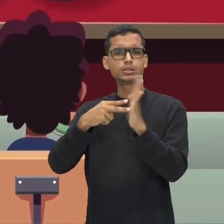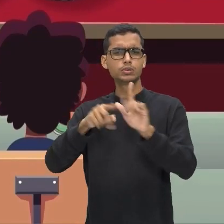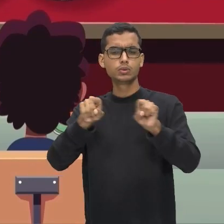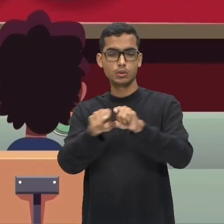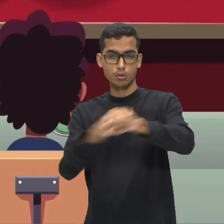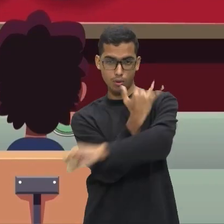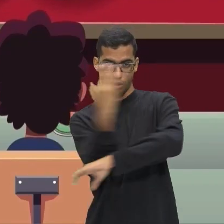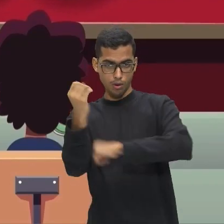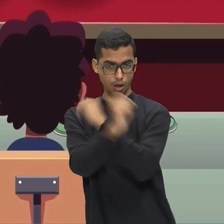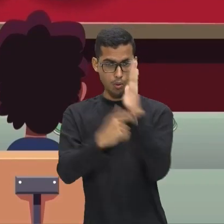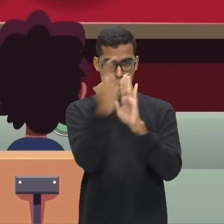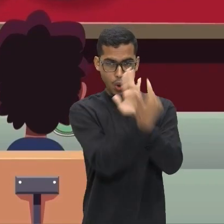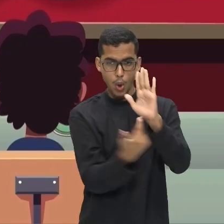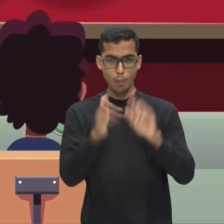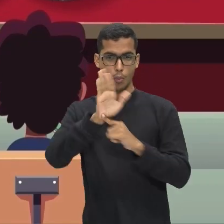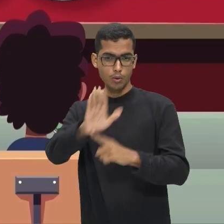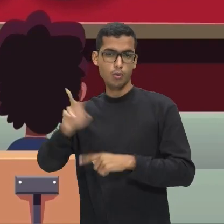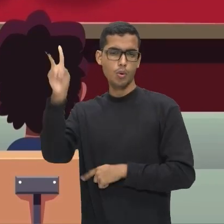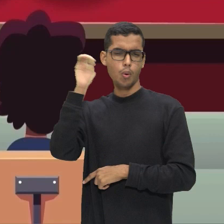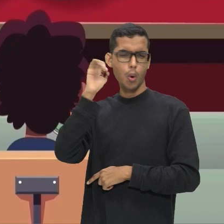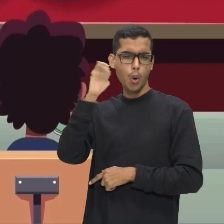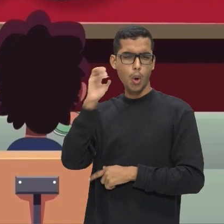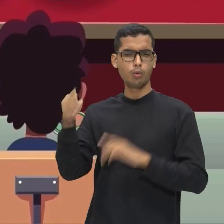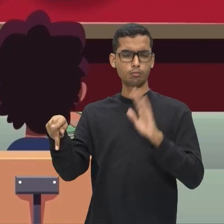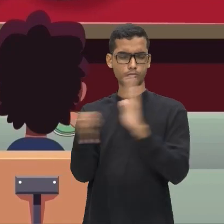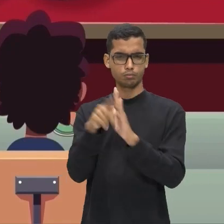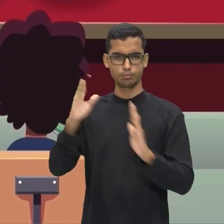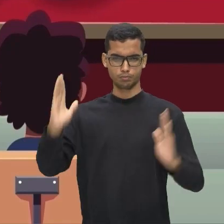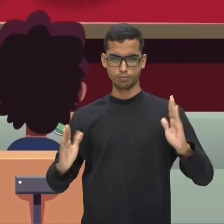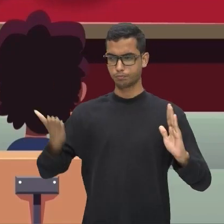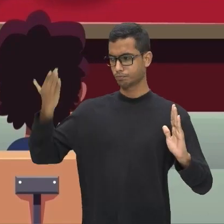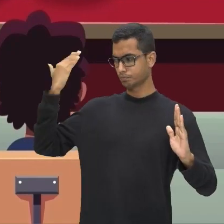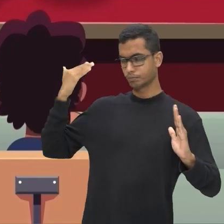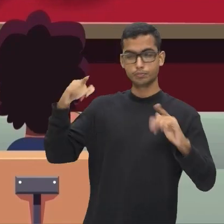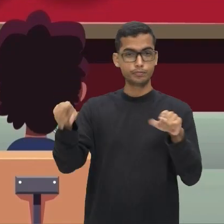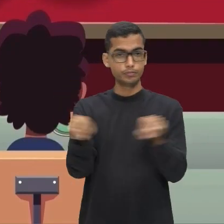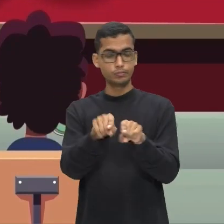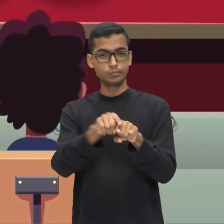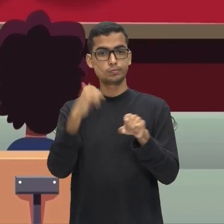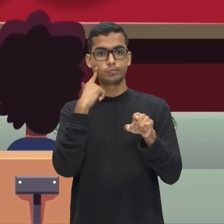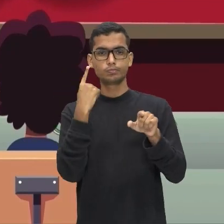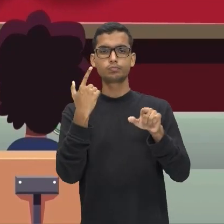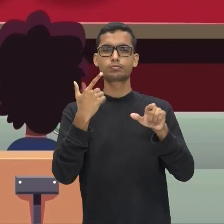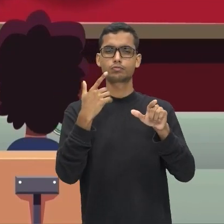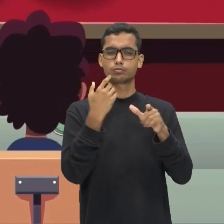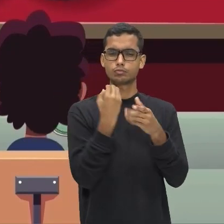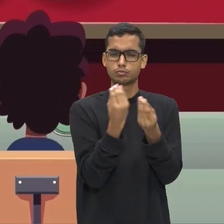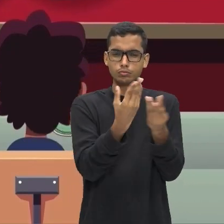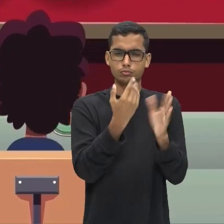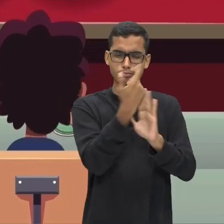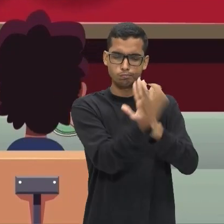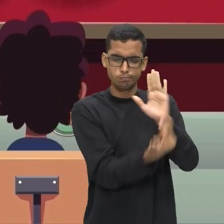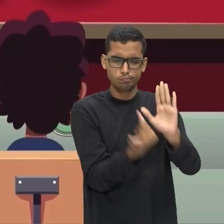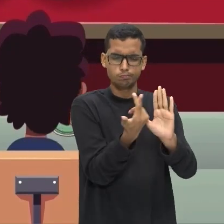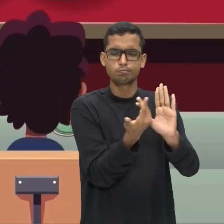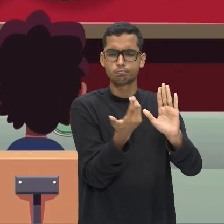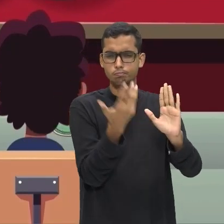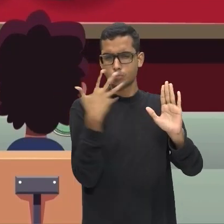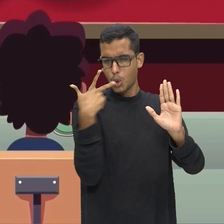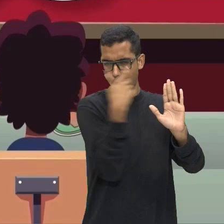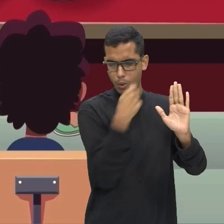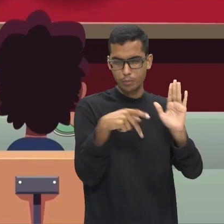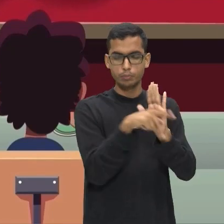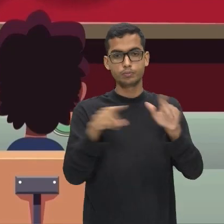e retratam o cotidiano da época, além de servir para enfeitar o mapa. O modo como as terras foram